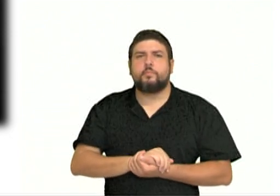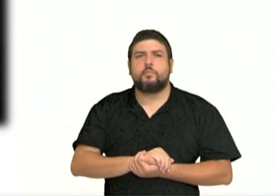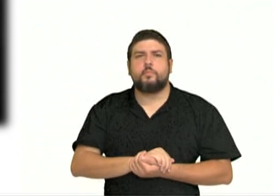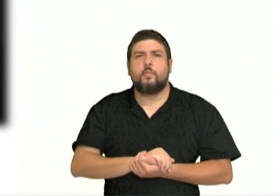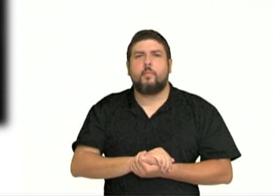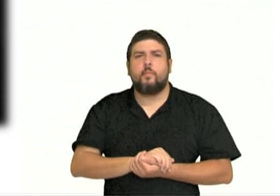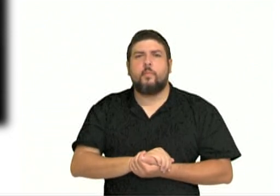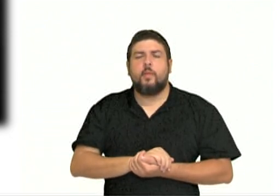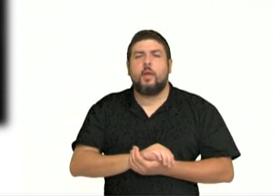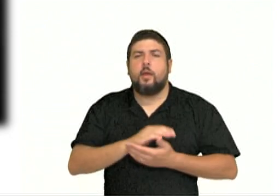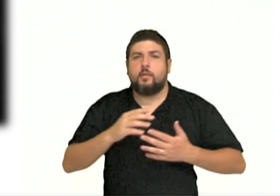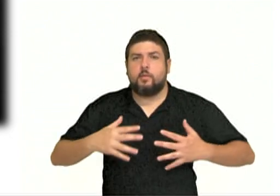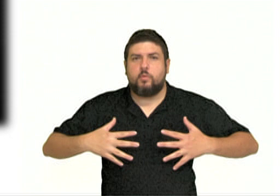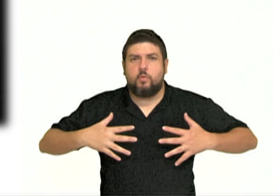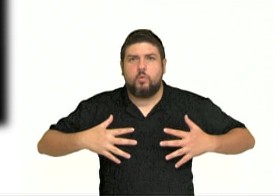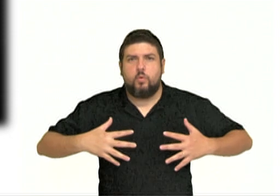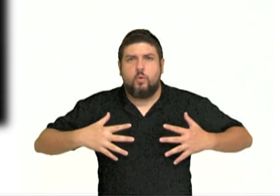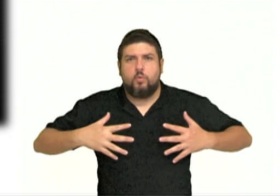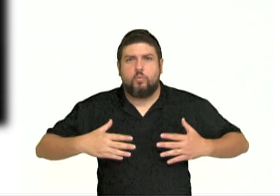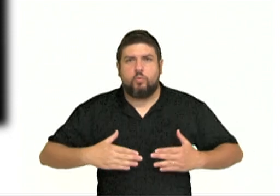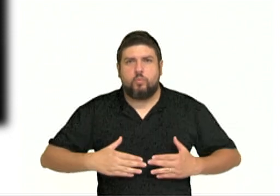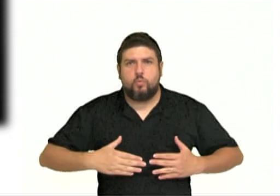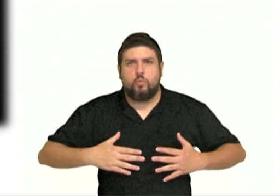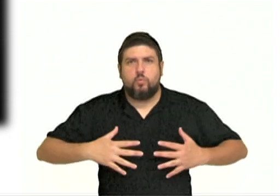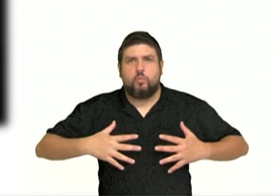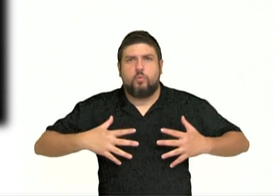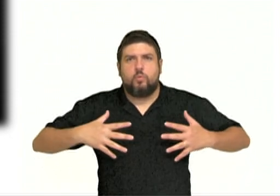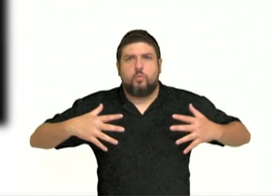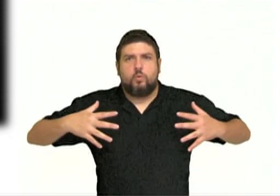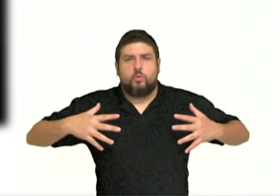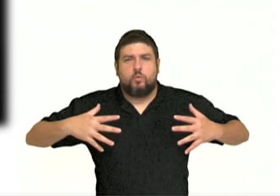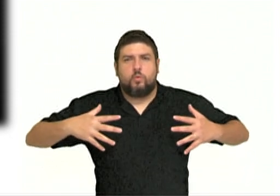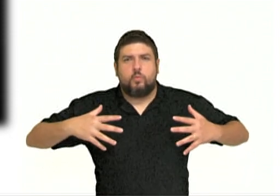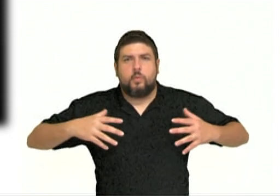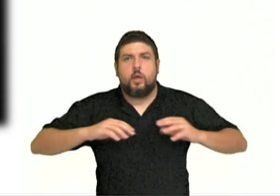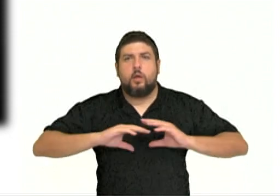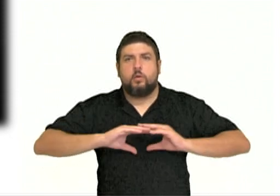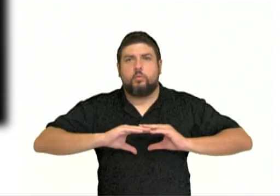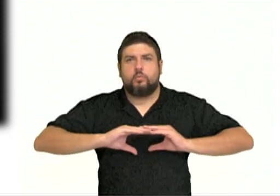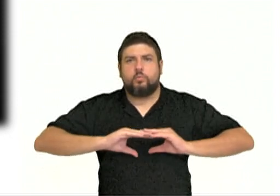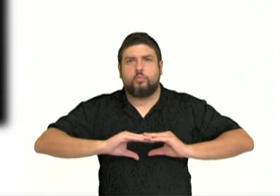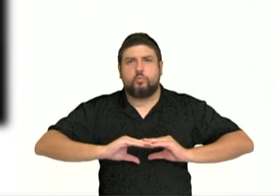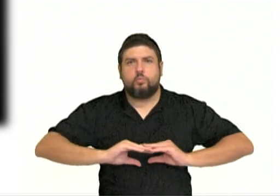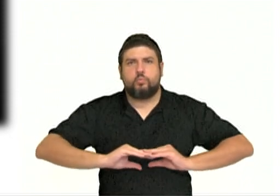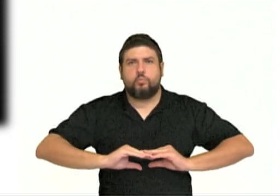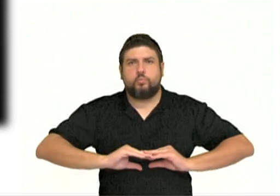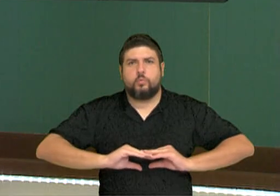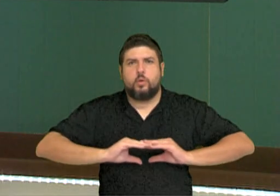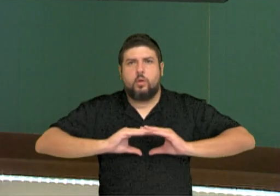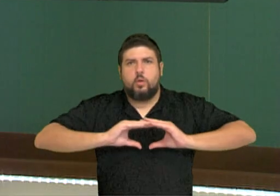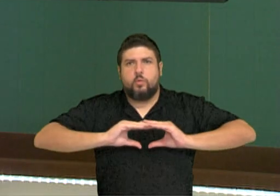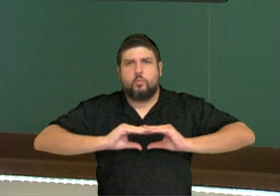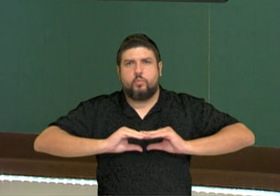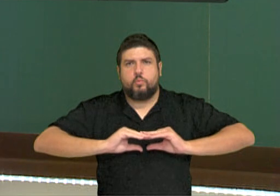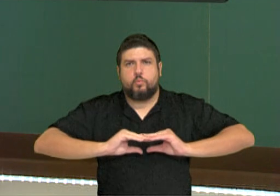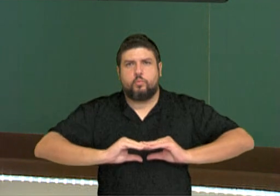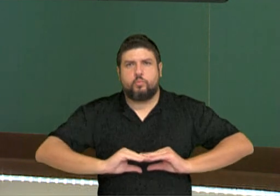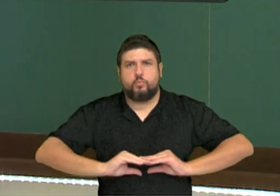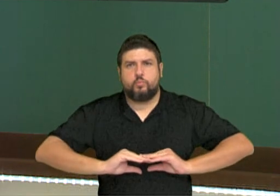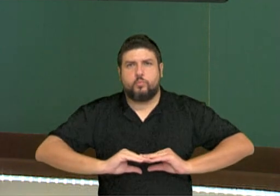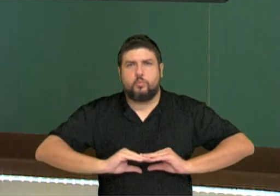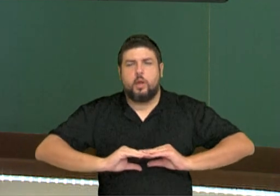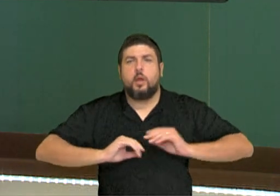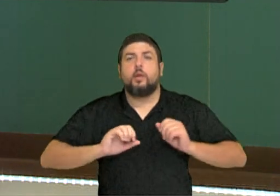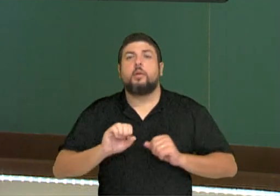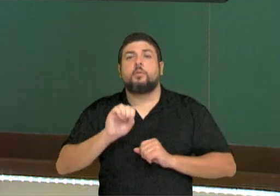músculos intercostais contraem, se elevando, o diafragma também contrai, descendo. E